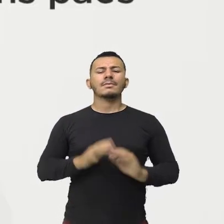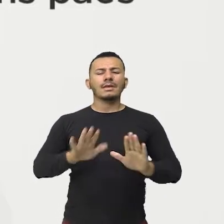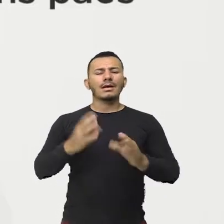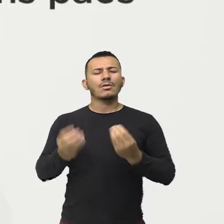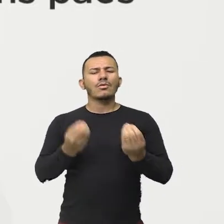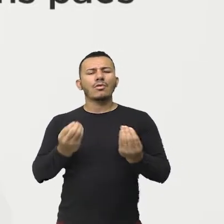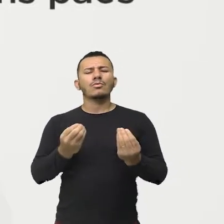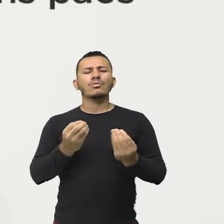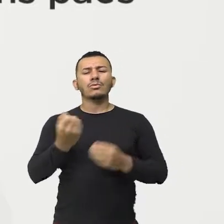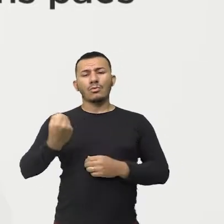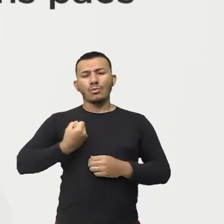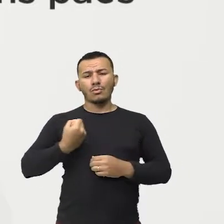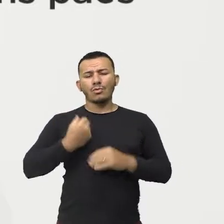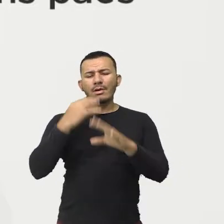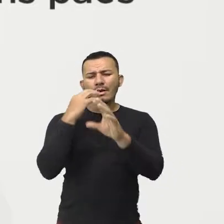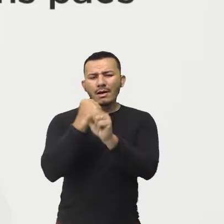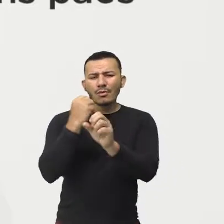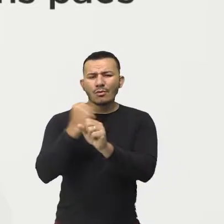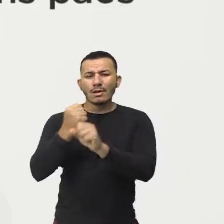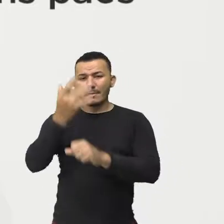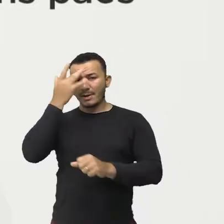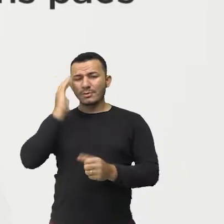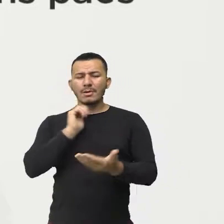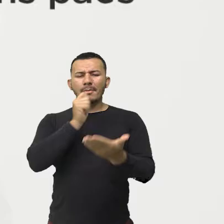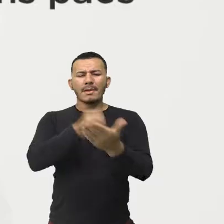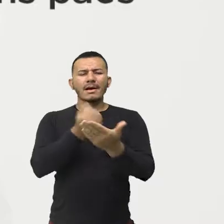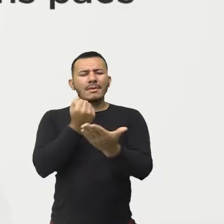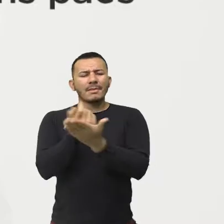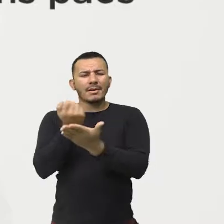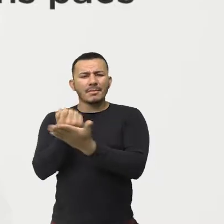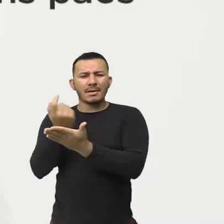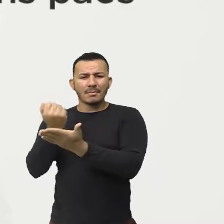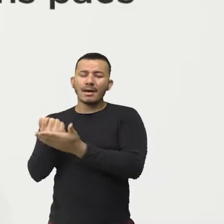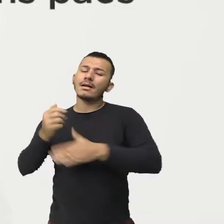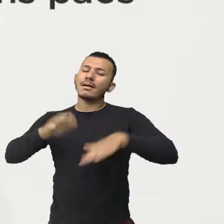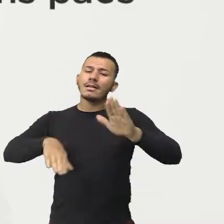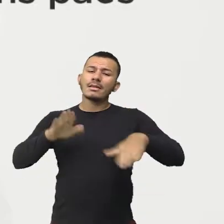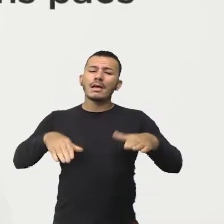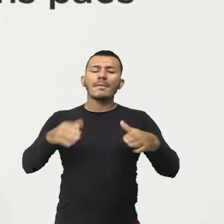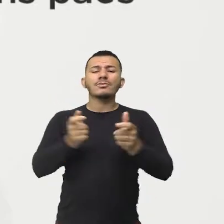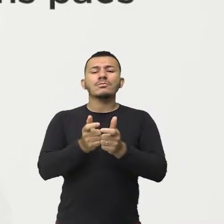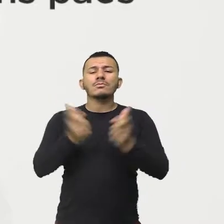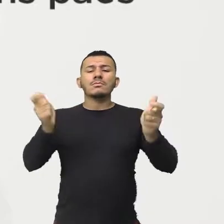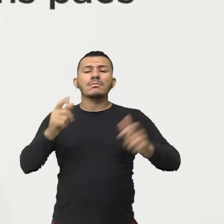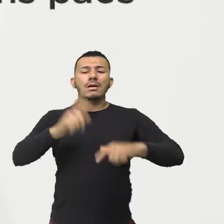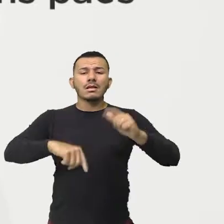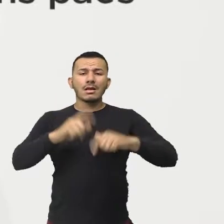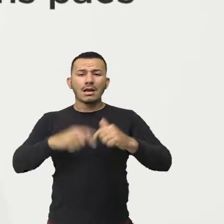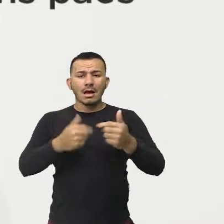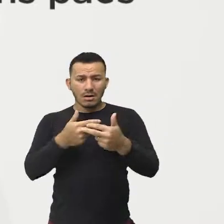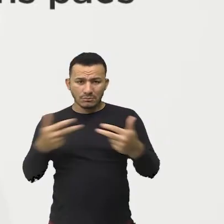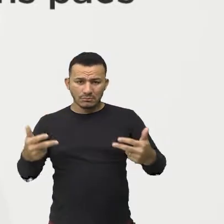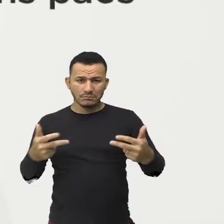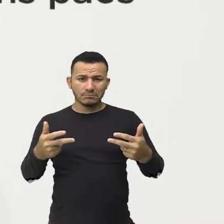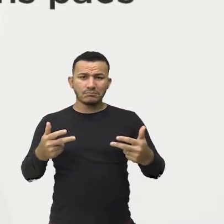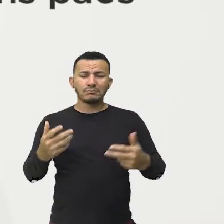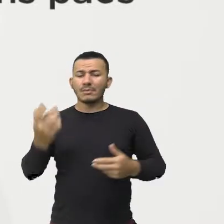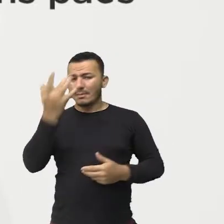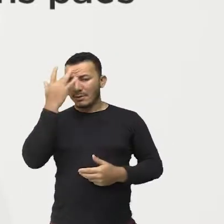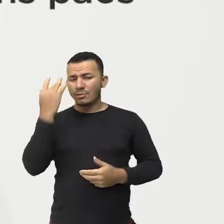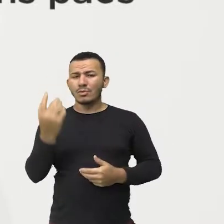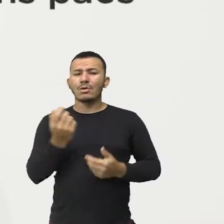os valores que o cliente irá pagar, de acordo com a quantidade de produto que o